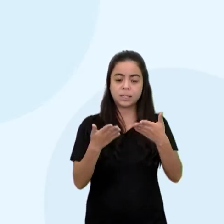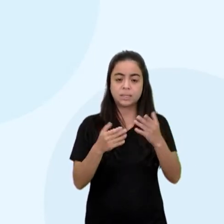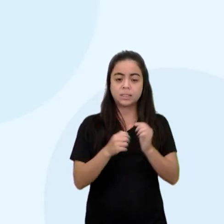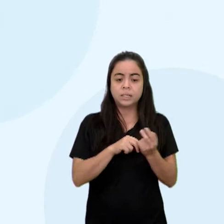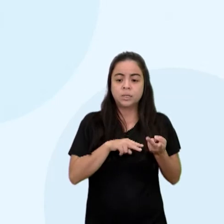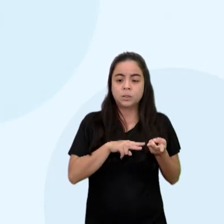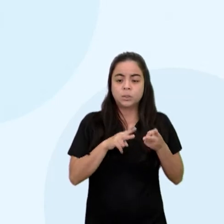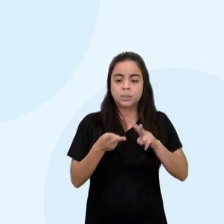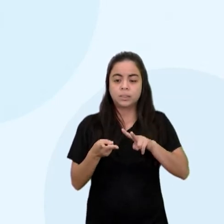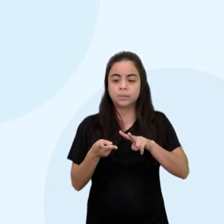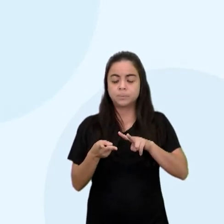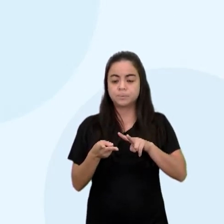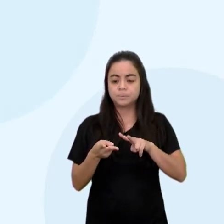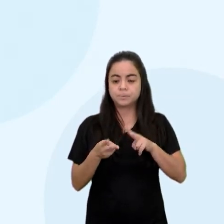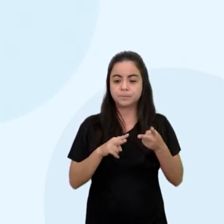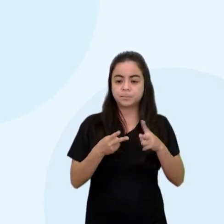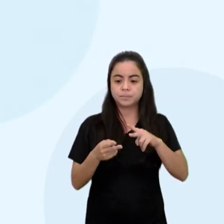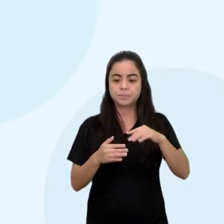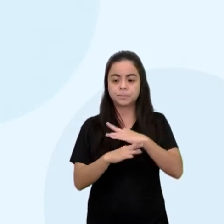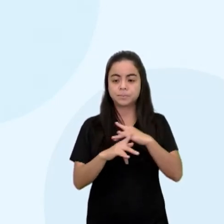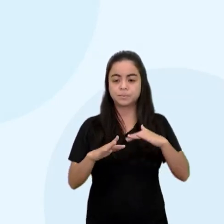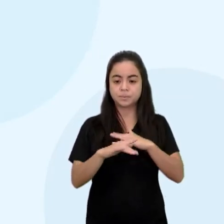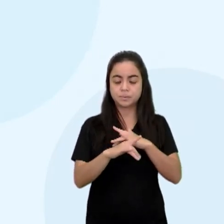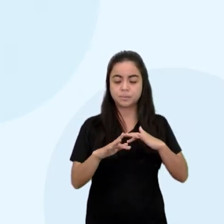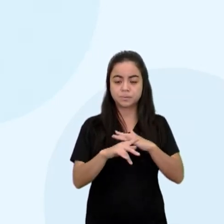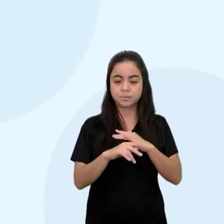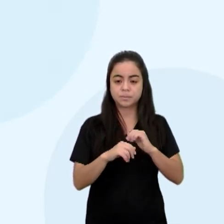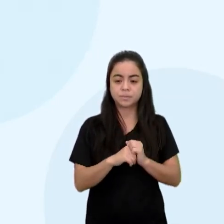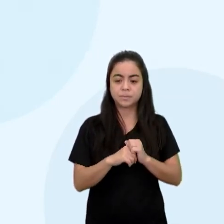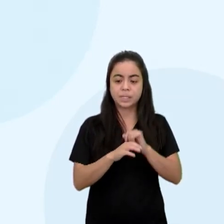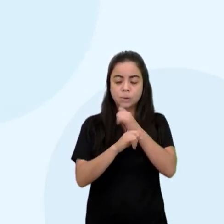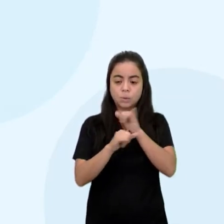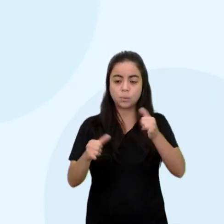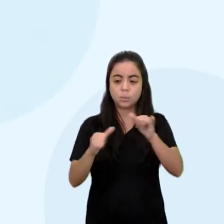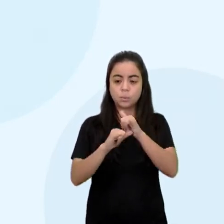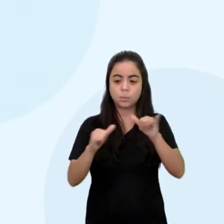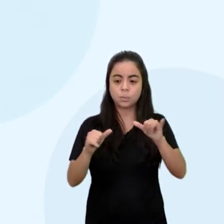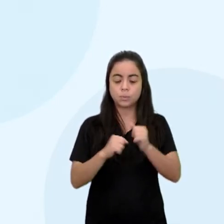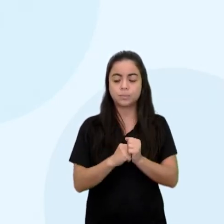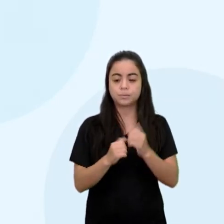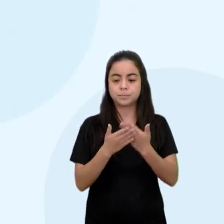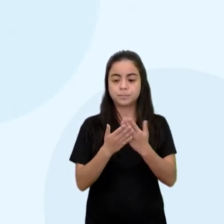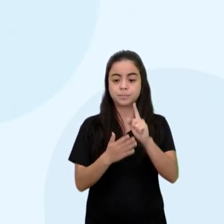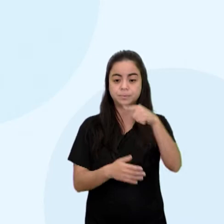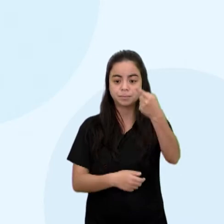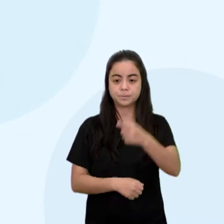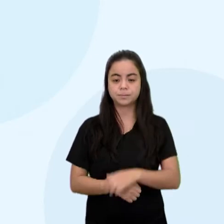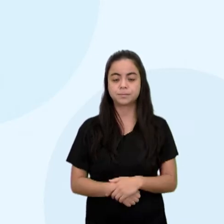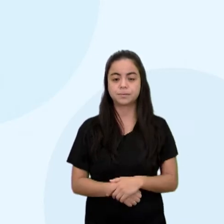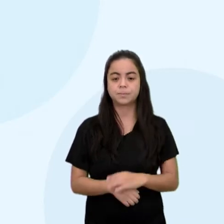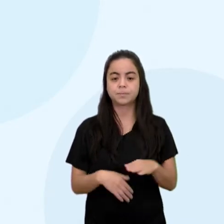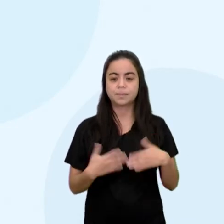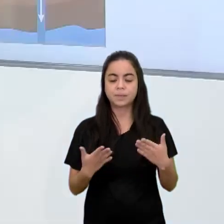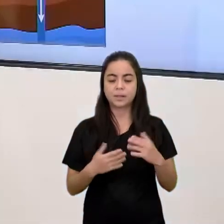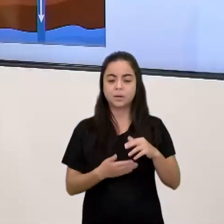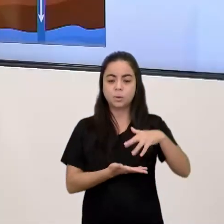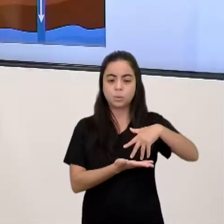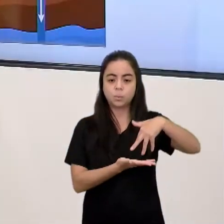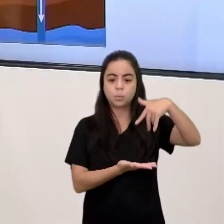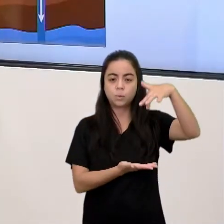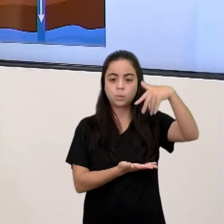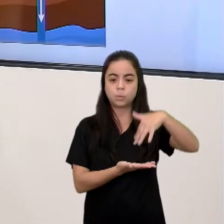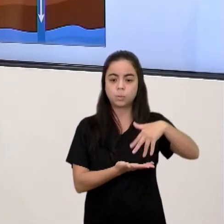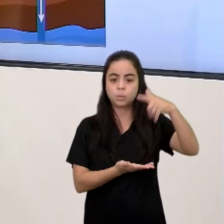aí este movimento da turbina em eletricidade, nós vamos ver na próxima aula. Bom, depois que o gás passou, ó, ele